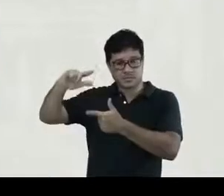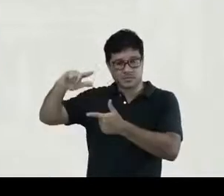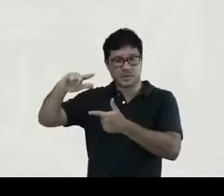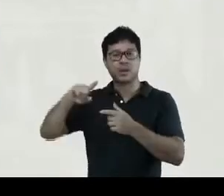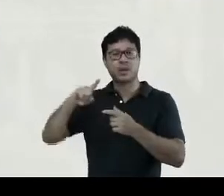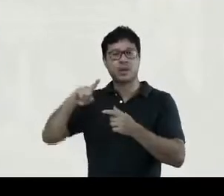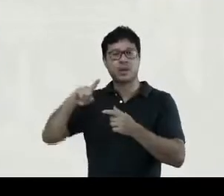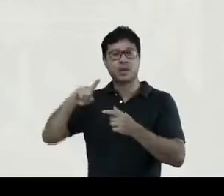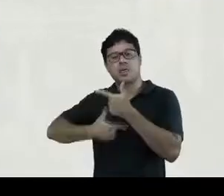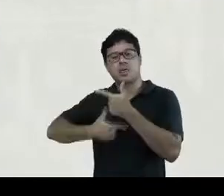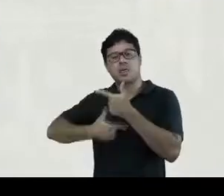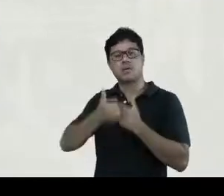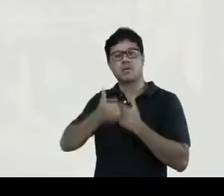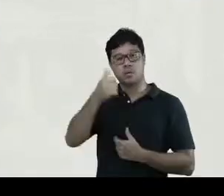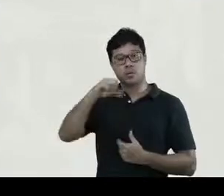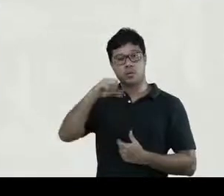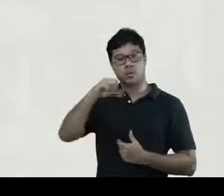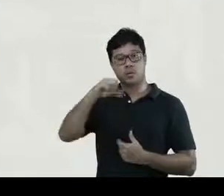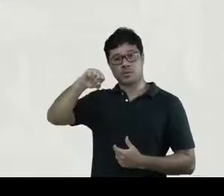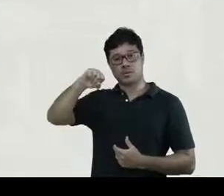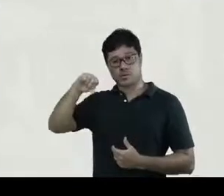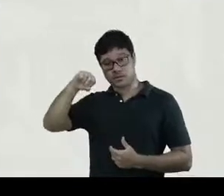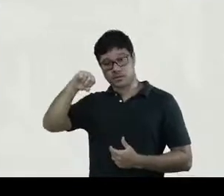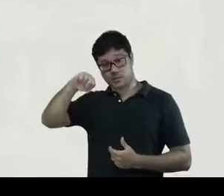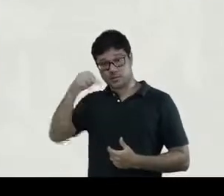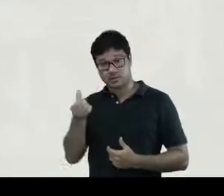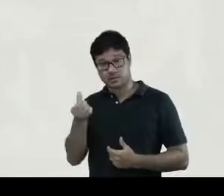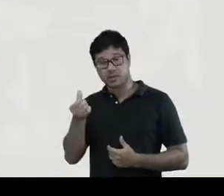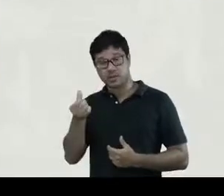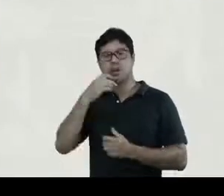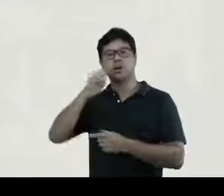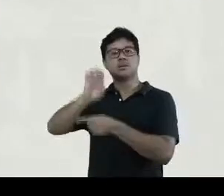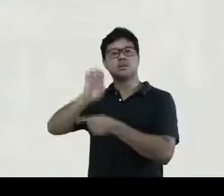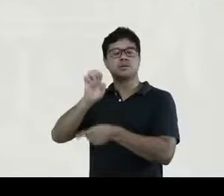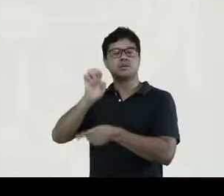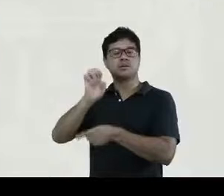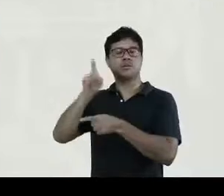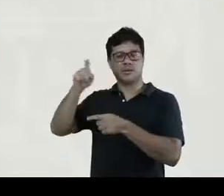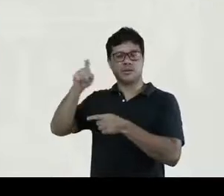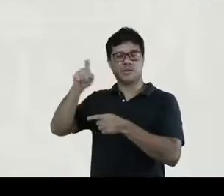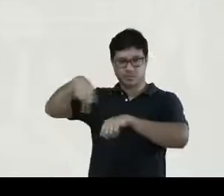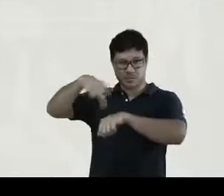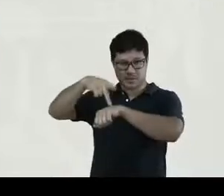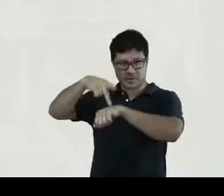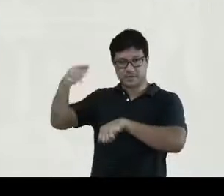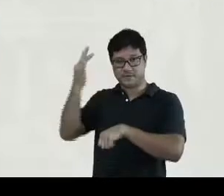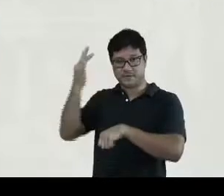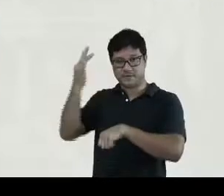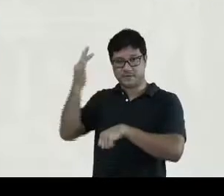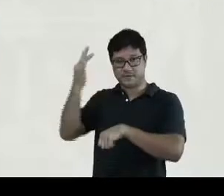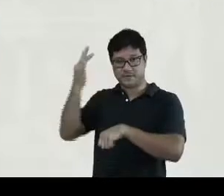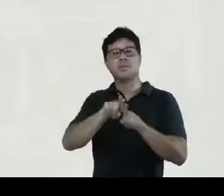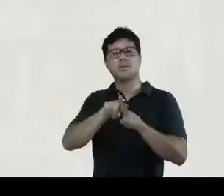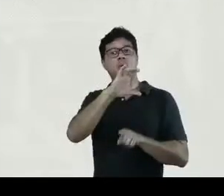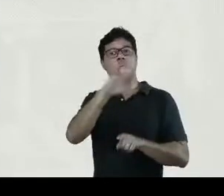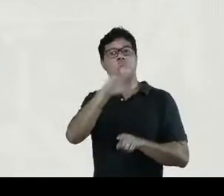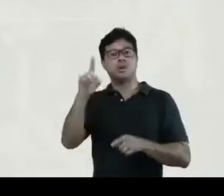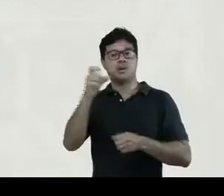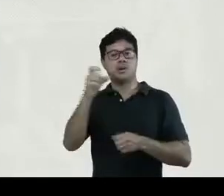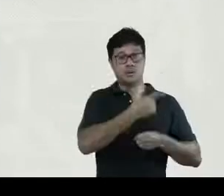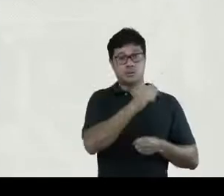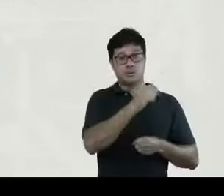trabalha desde 1986 na Biblioteca do Estado da Baviera, onde coordena, desde 2004,